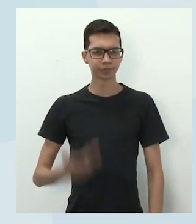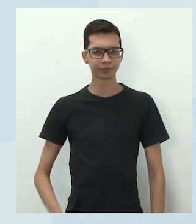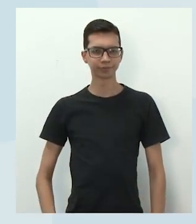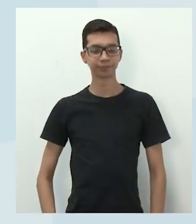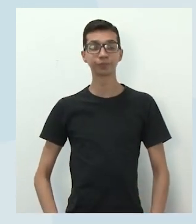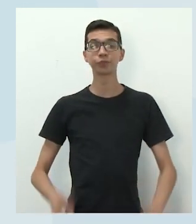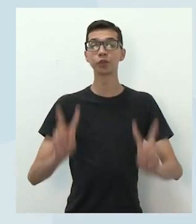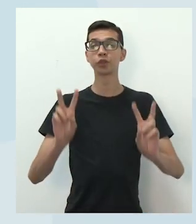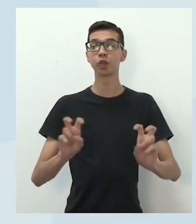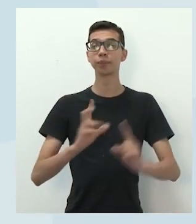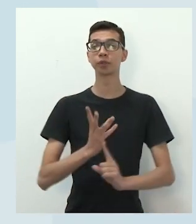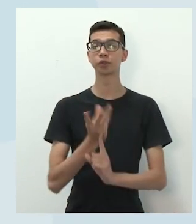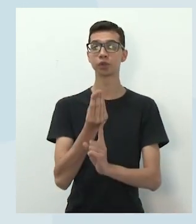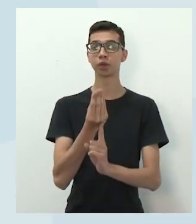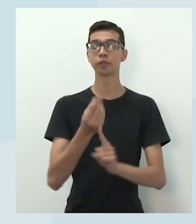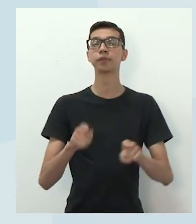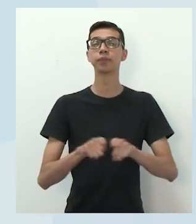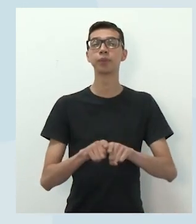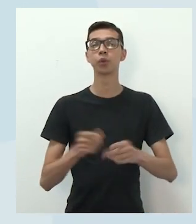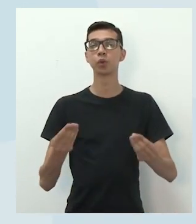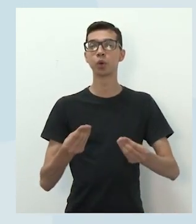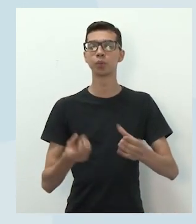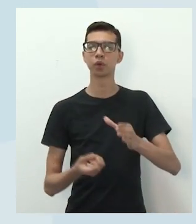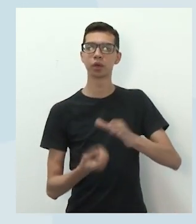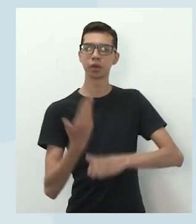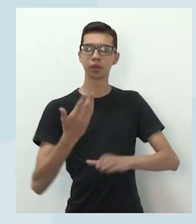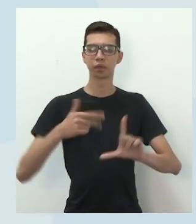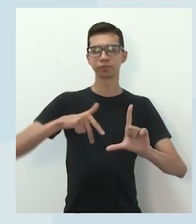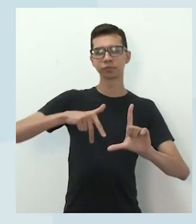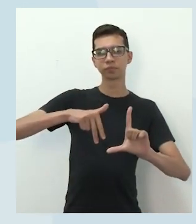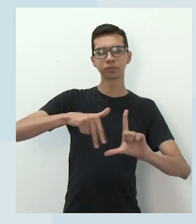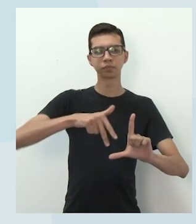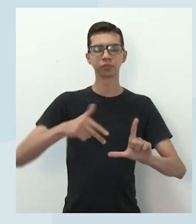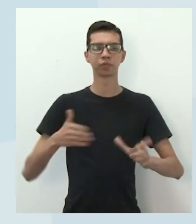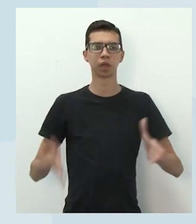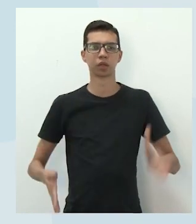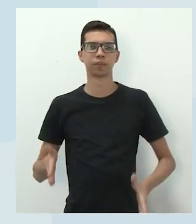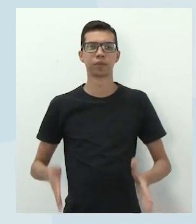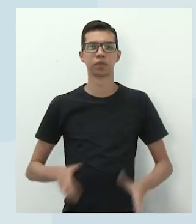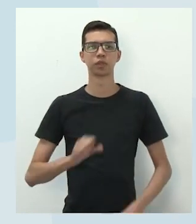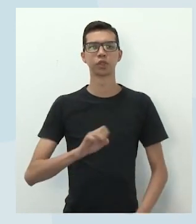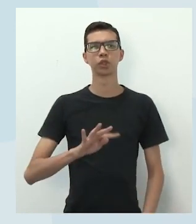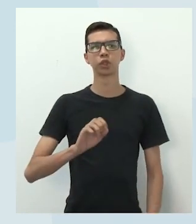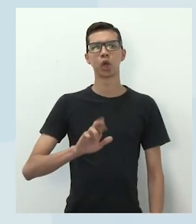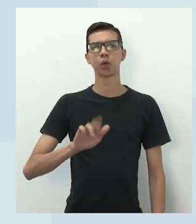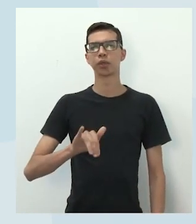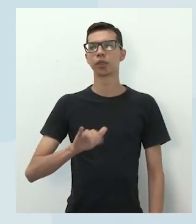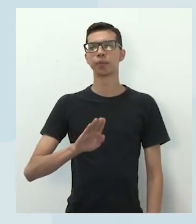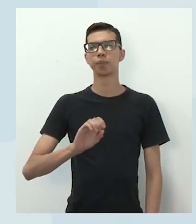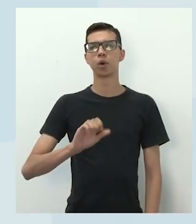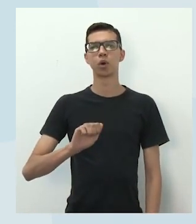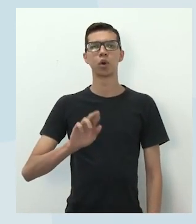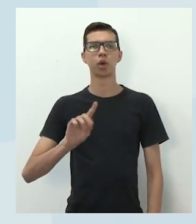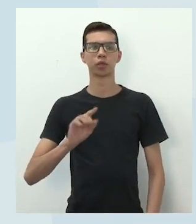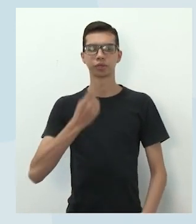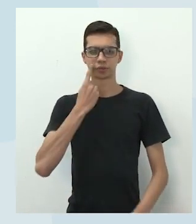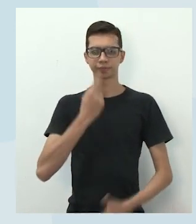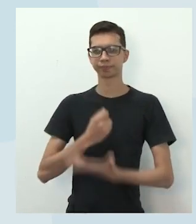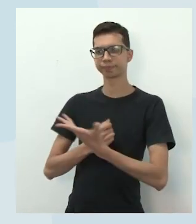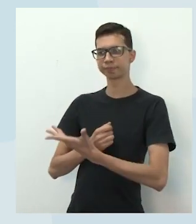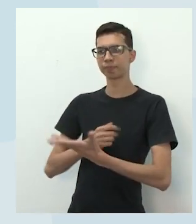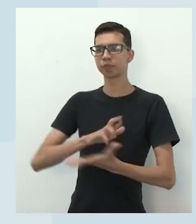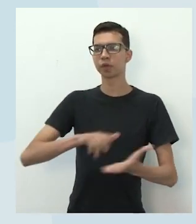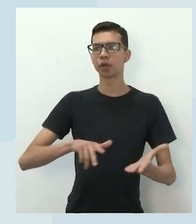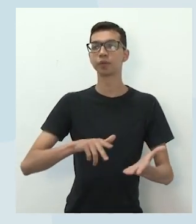à história e ao processo de criação de uma animação? Storyboard, folioscópio, flipbook,